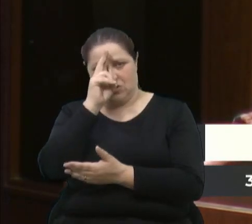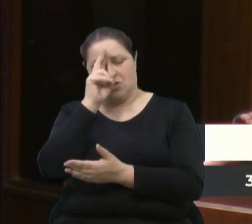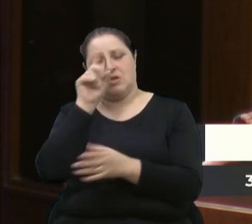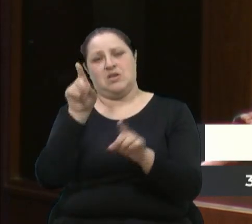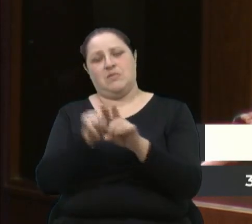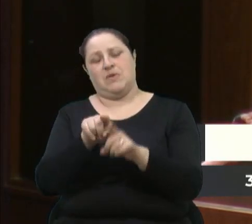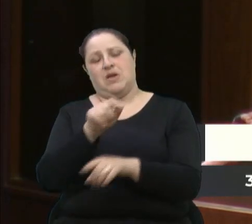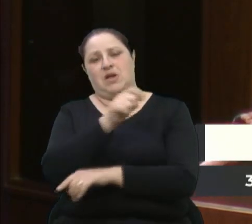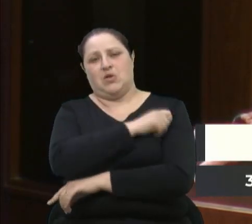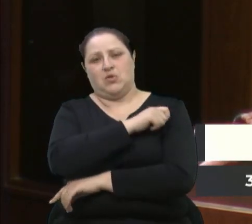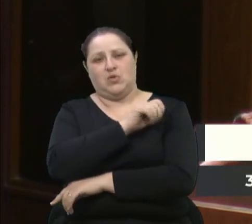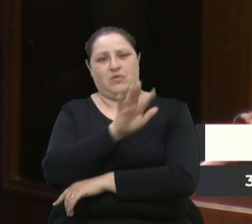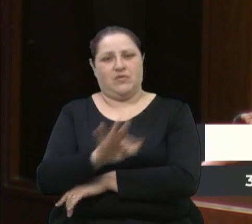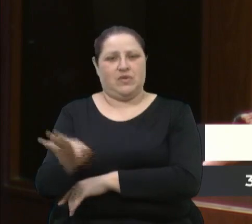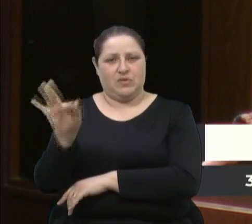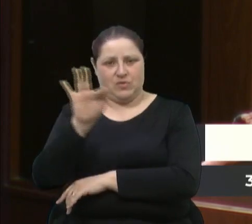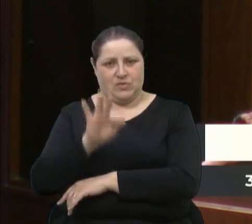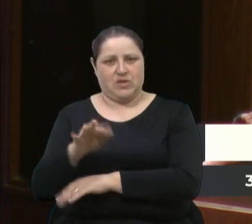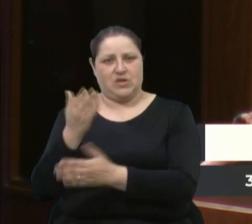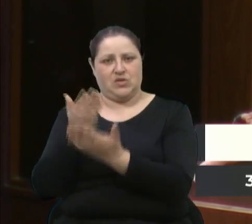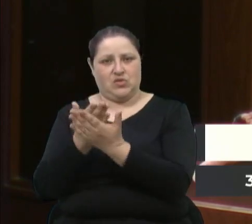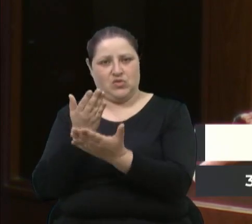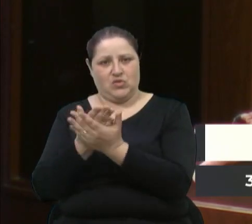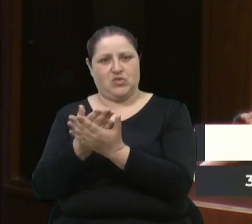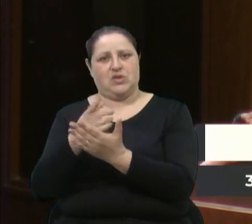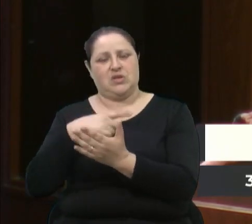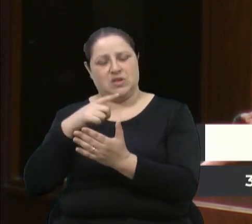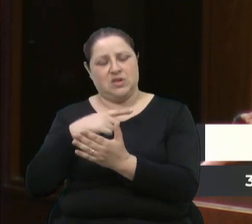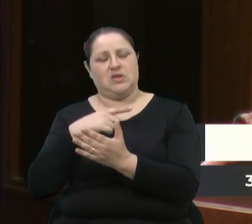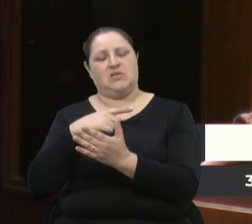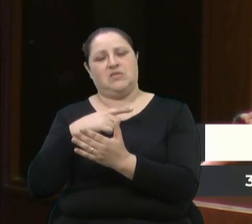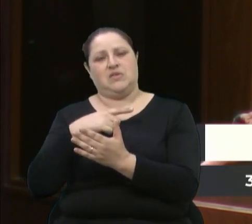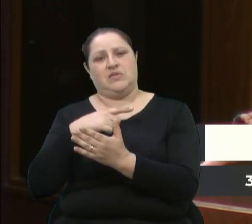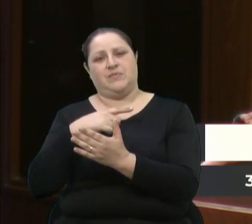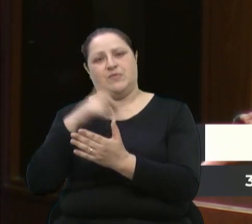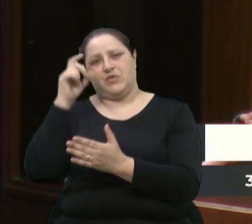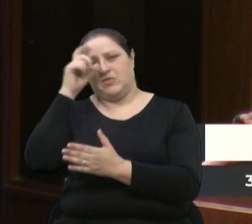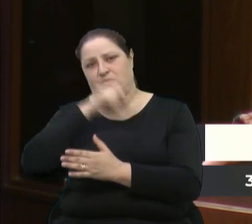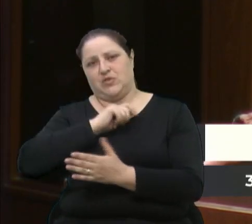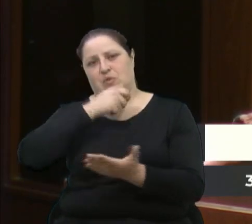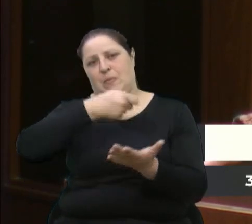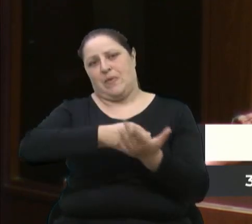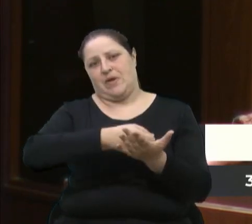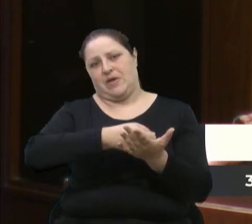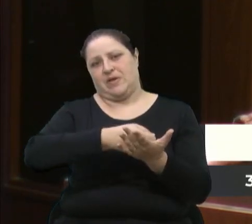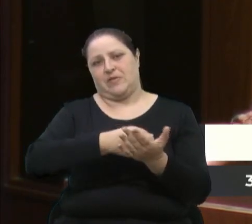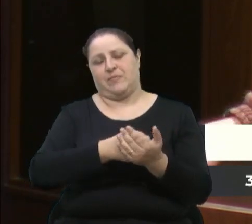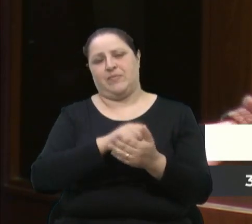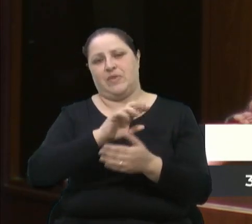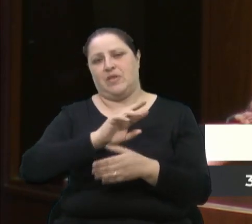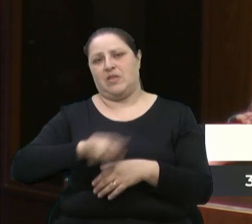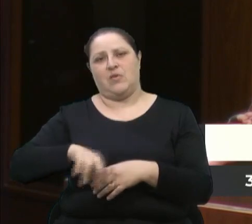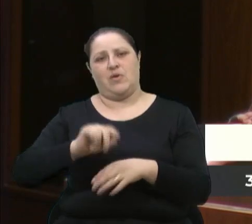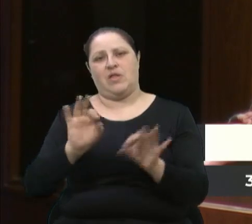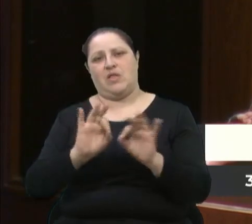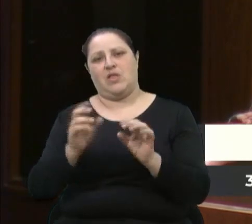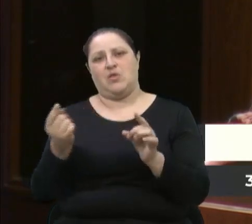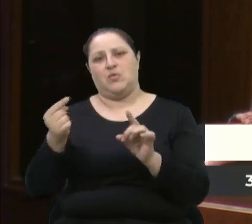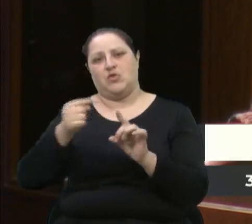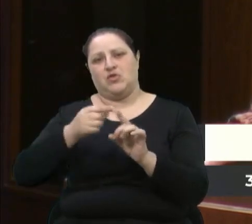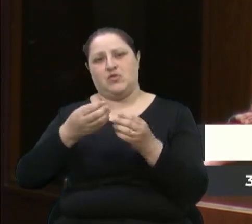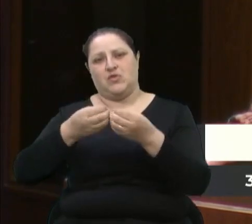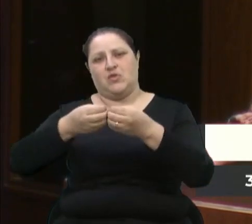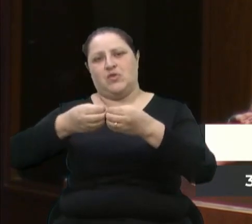estudantes universitários que as duras penas pagam. E isso não vai falir universidade nenhuma, porque os